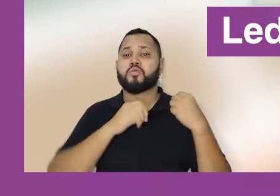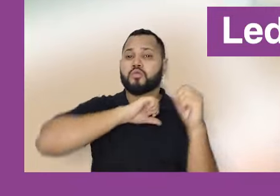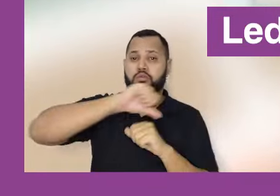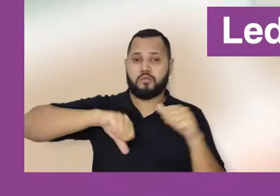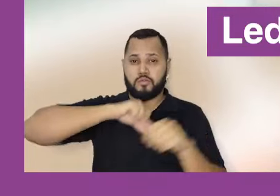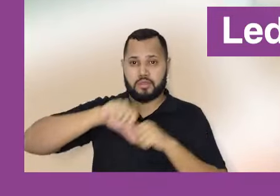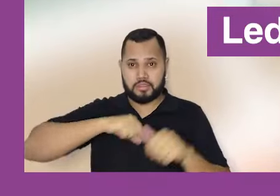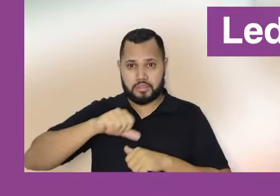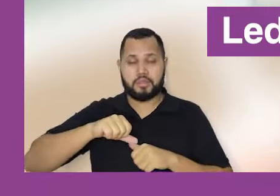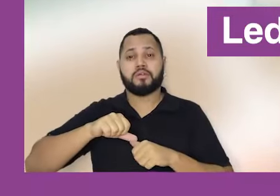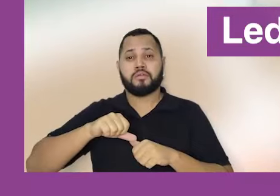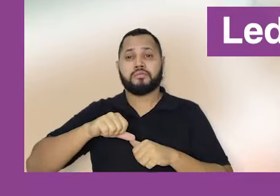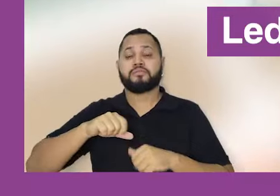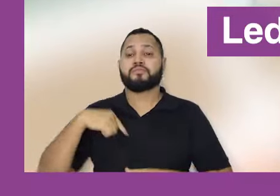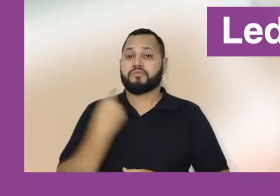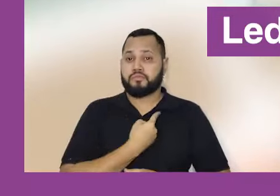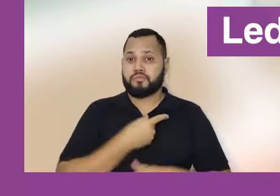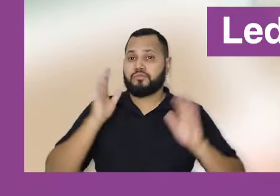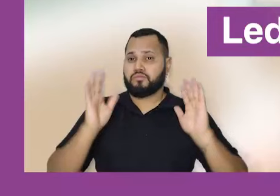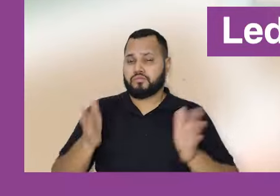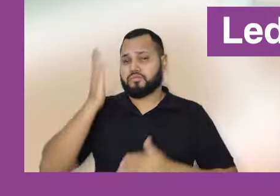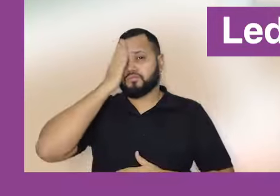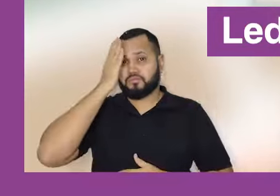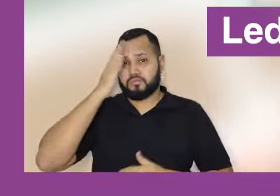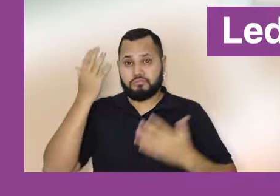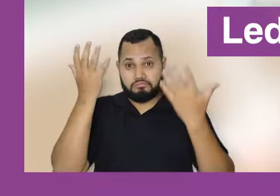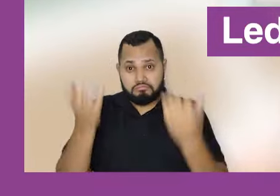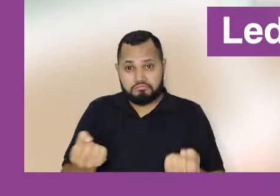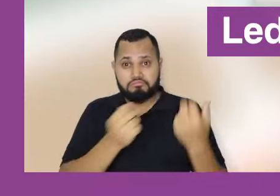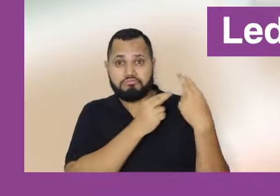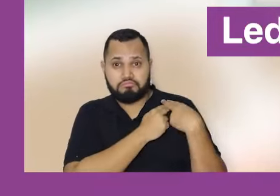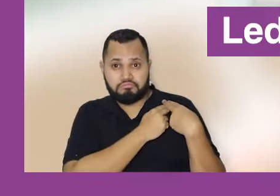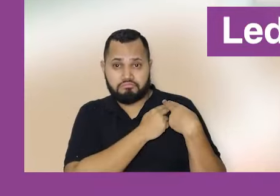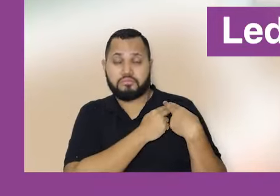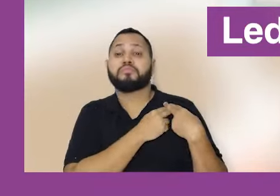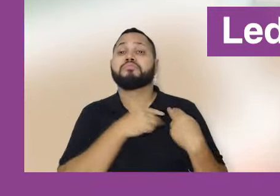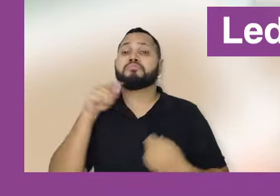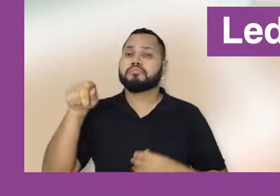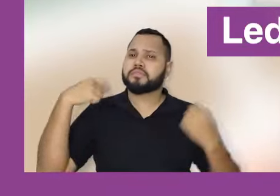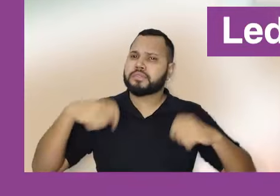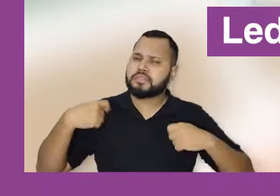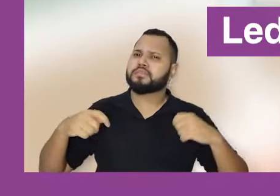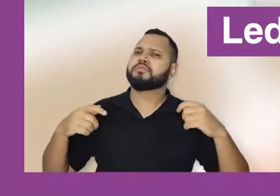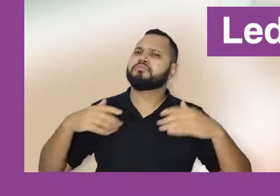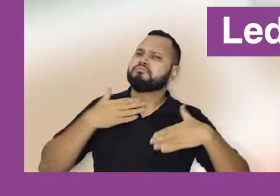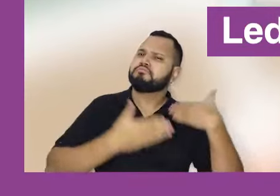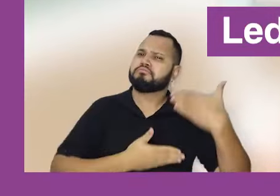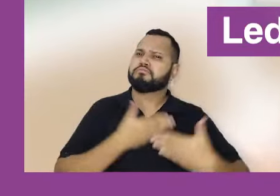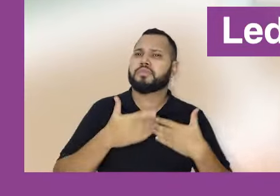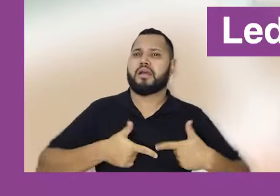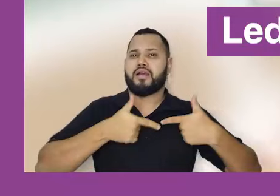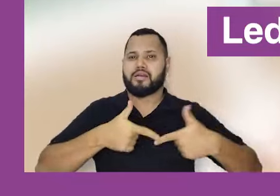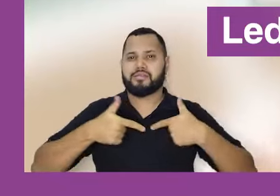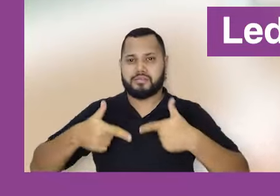transformação né quando a gente faz assume um compromisso ele tem que perspassar todas as